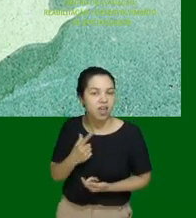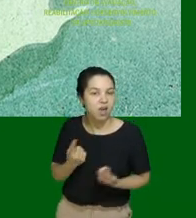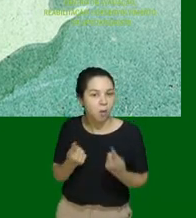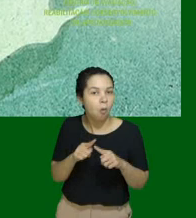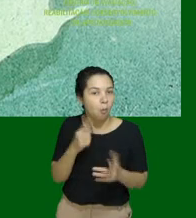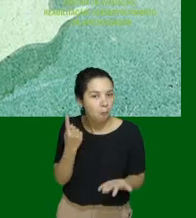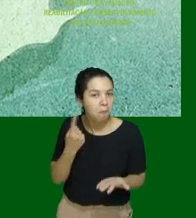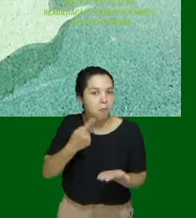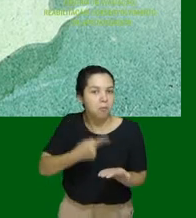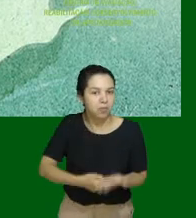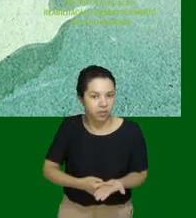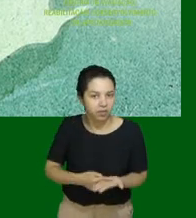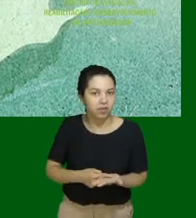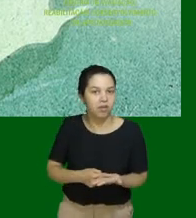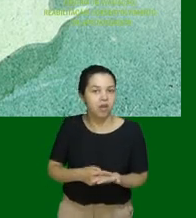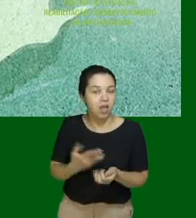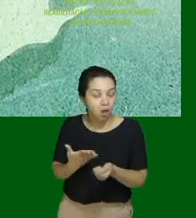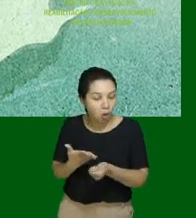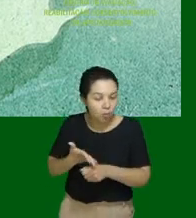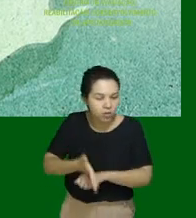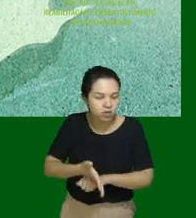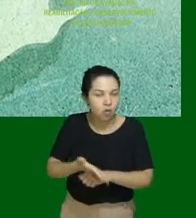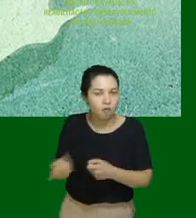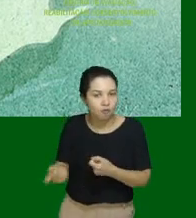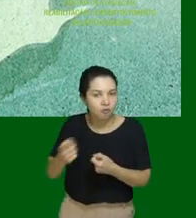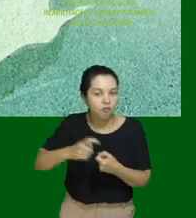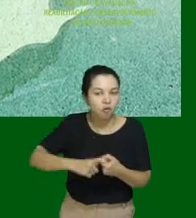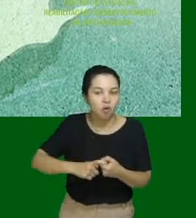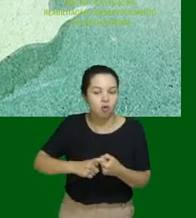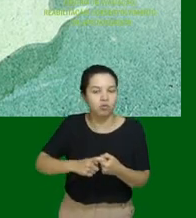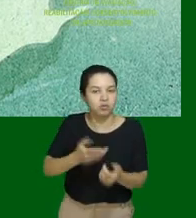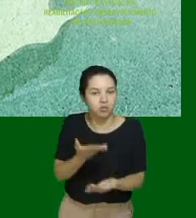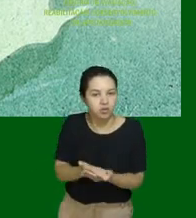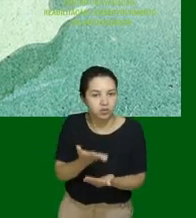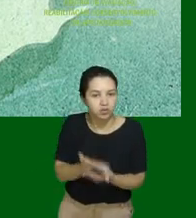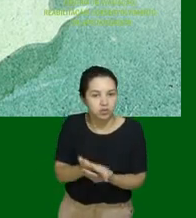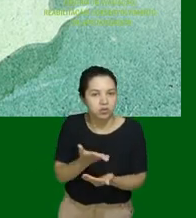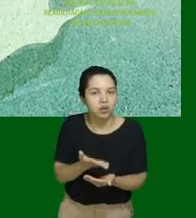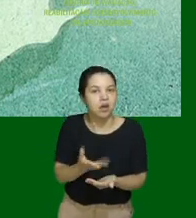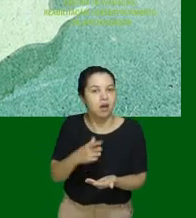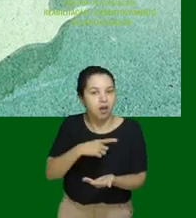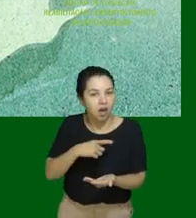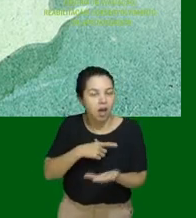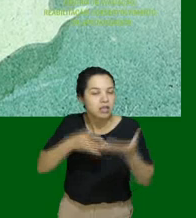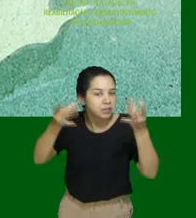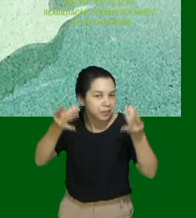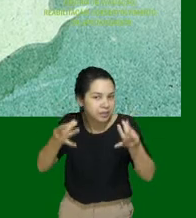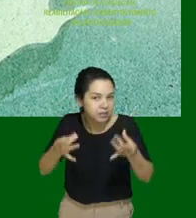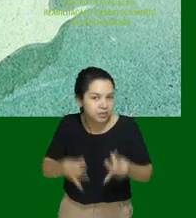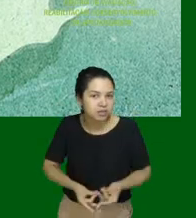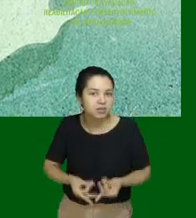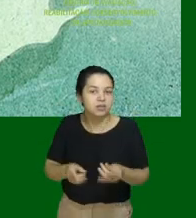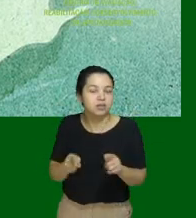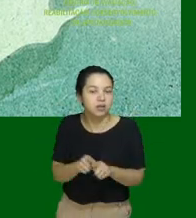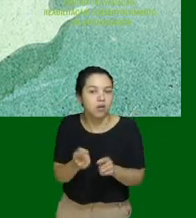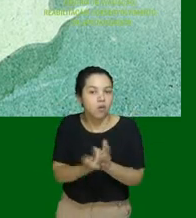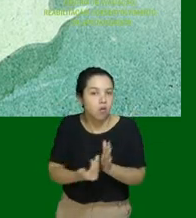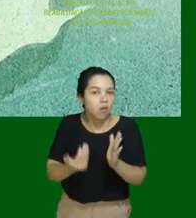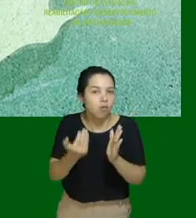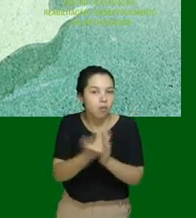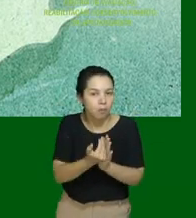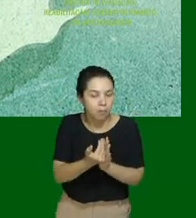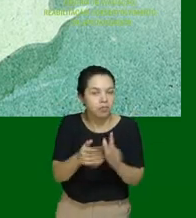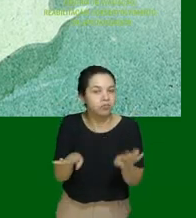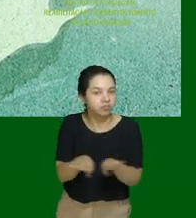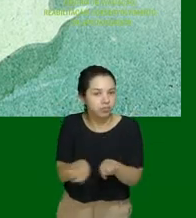eu, começou a estudar de novo, voltou a estudar, procurou, tem necessidade de especializar. A ideia aqui,